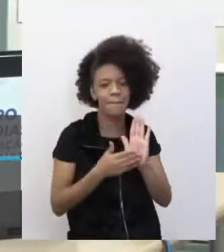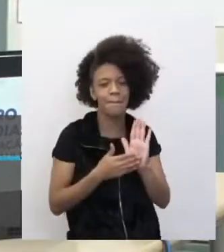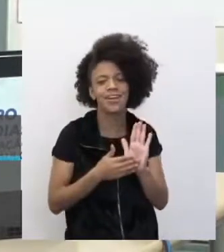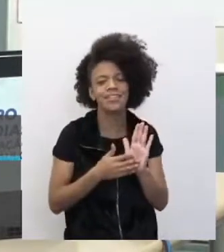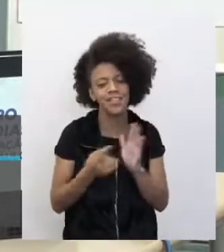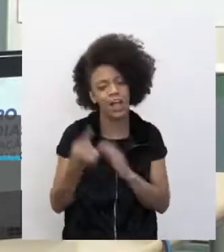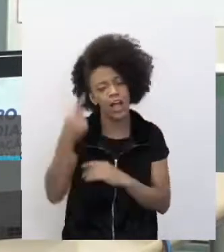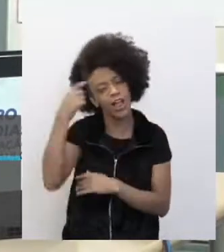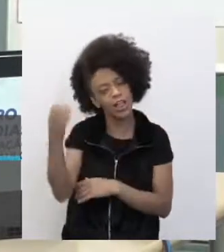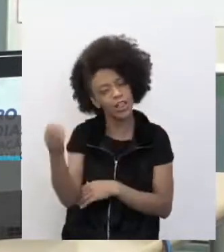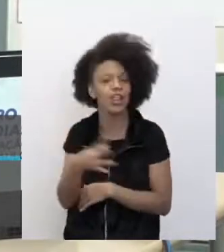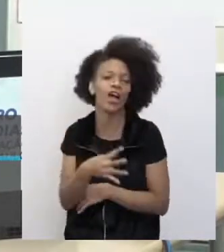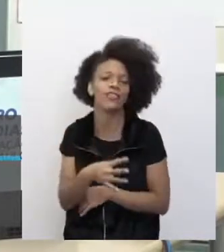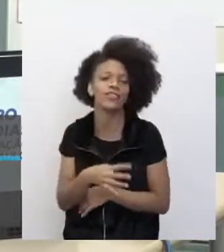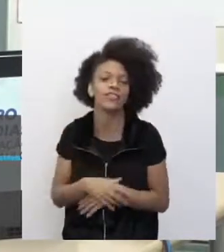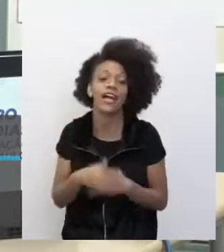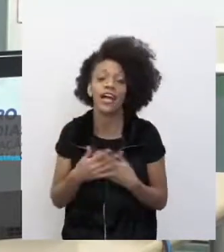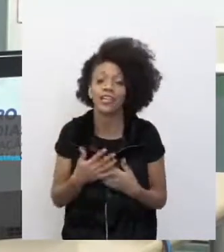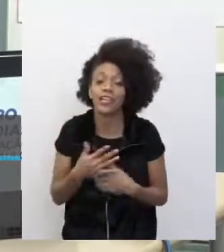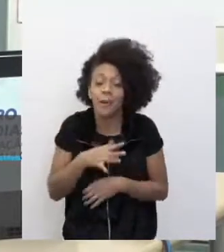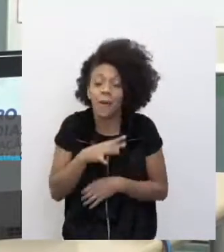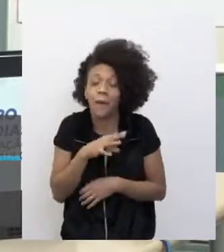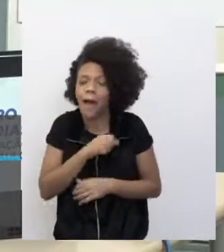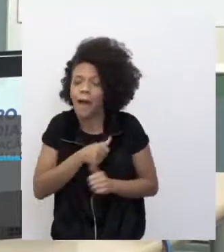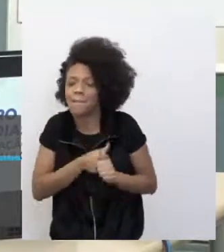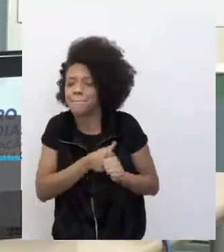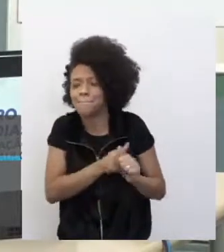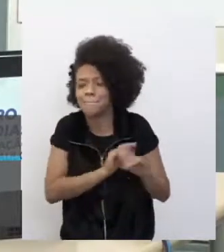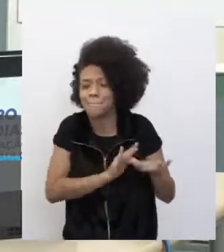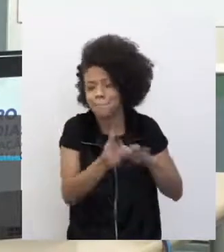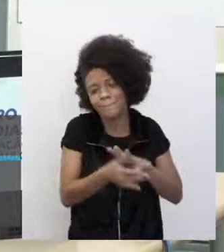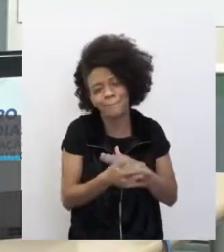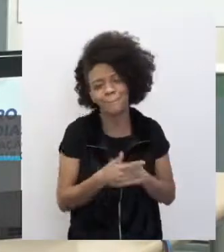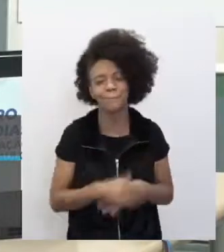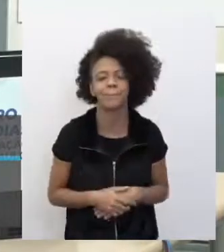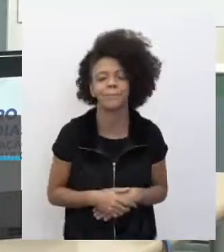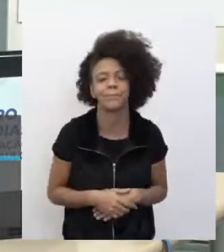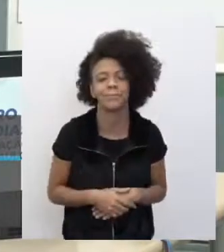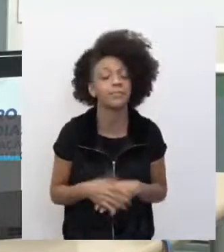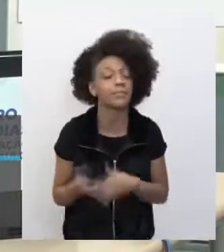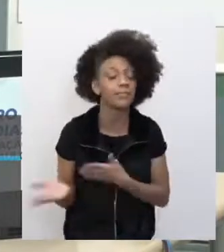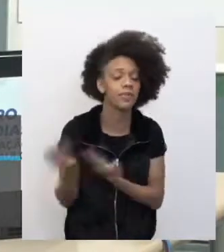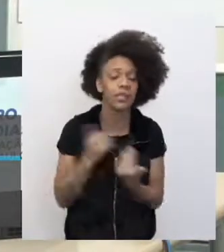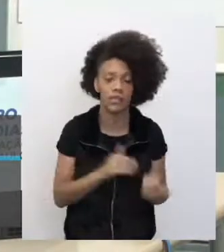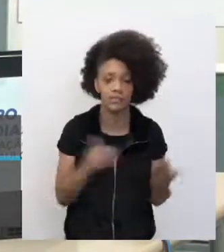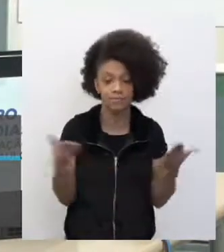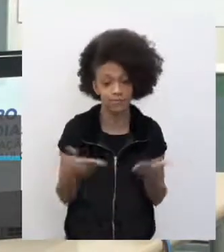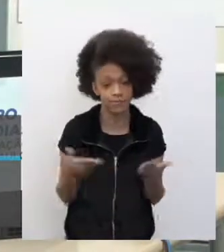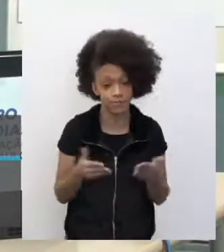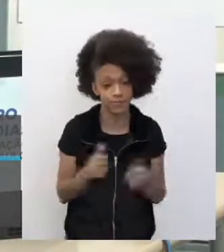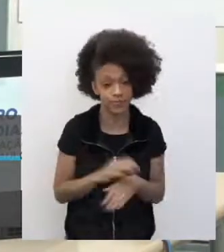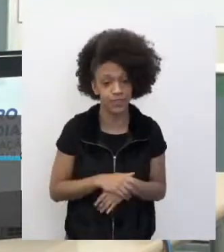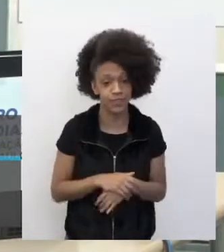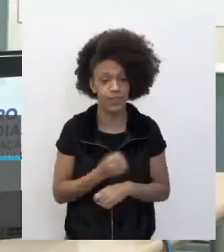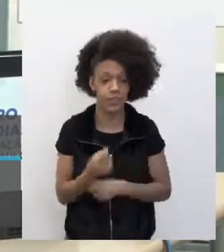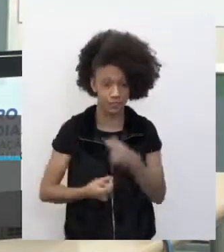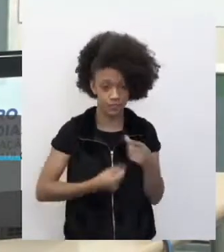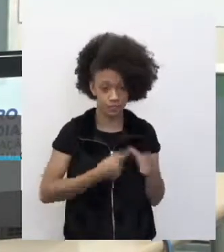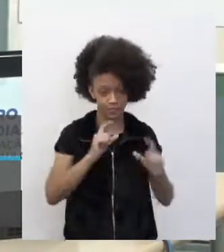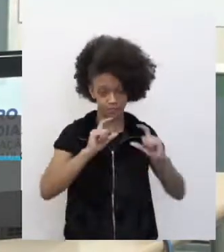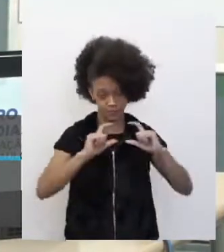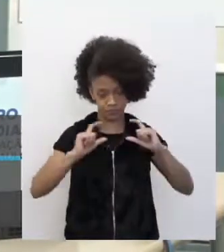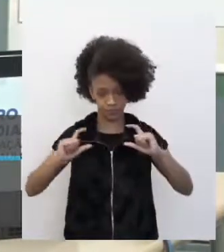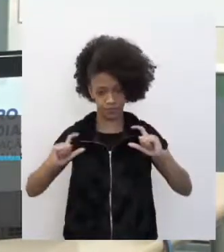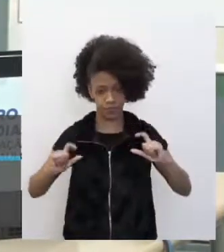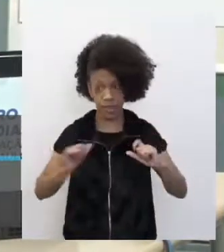mim novas ideias e eu adoro seguir você. Gosto de te seguir. Para lá, agora eu vou pegar algumas orações da Thaís, a gente